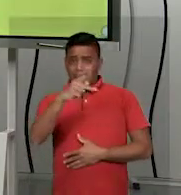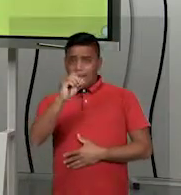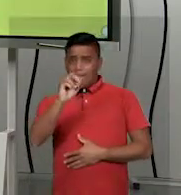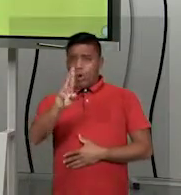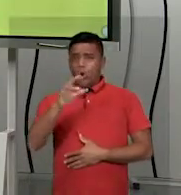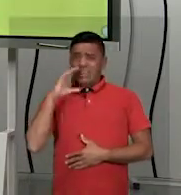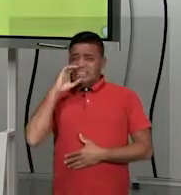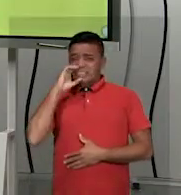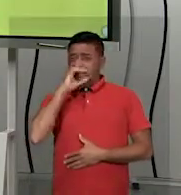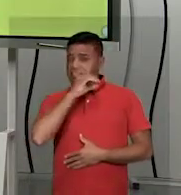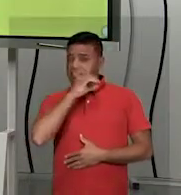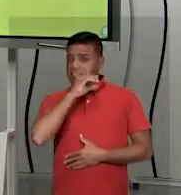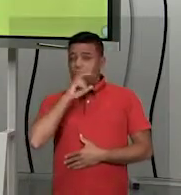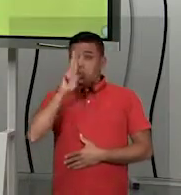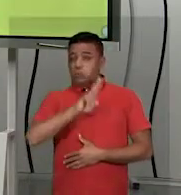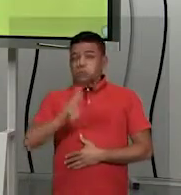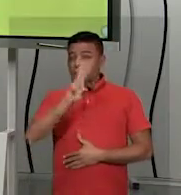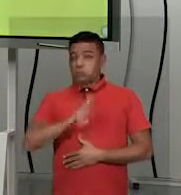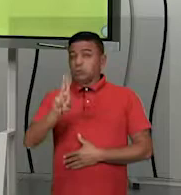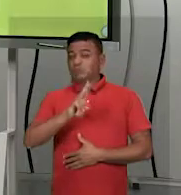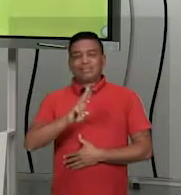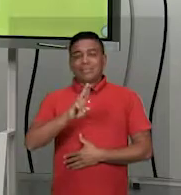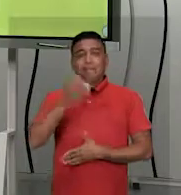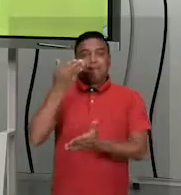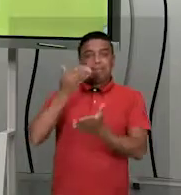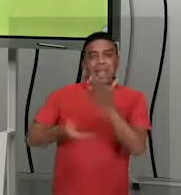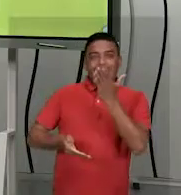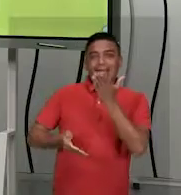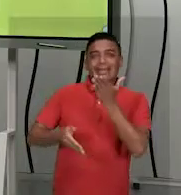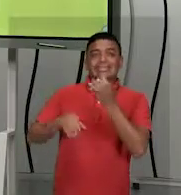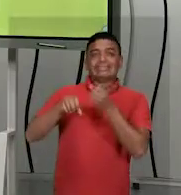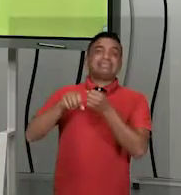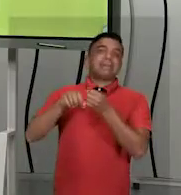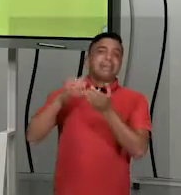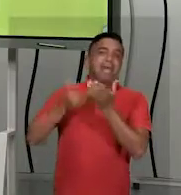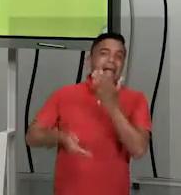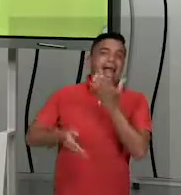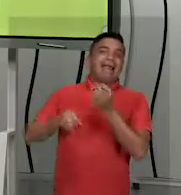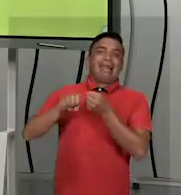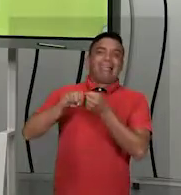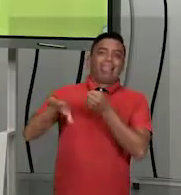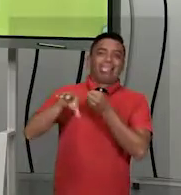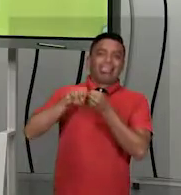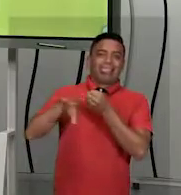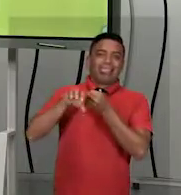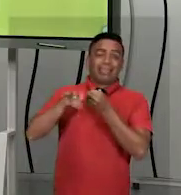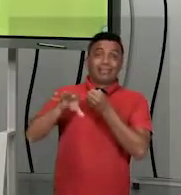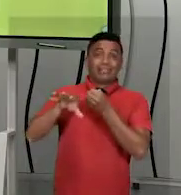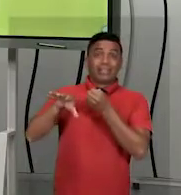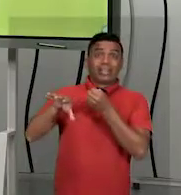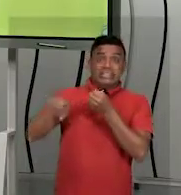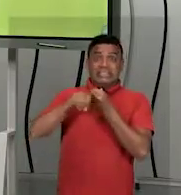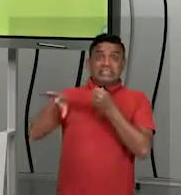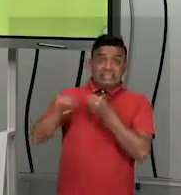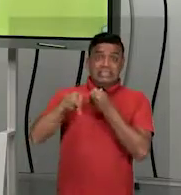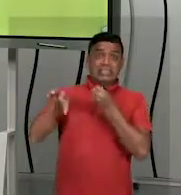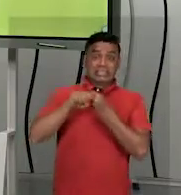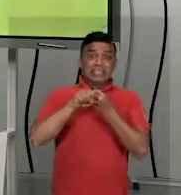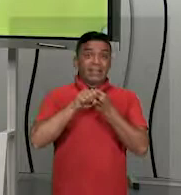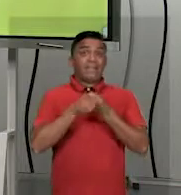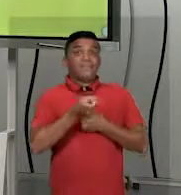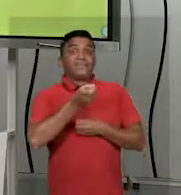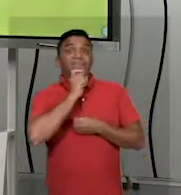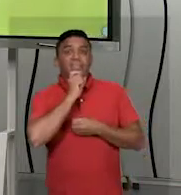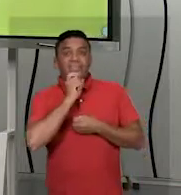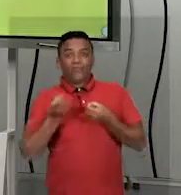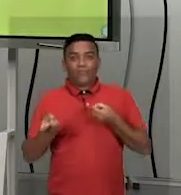totalmente utilizada. Ela é perdida e recolocada no sistema, de maneira que ela é resfriada e volta para